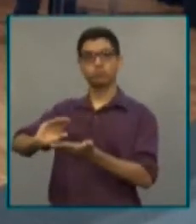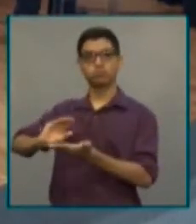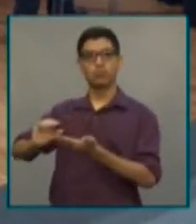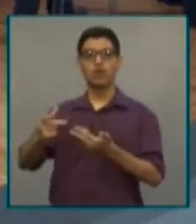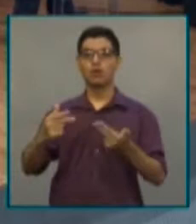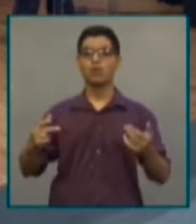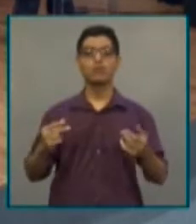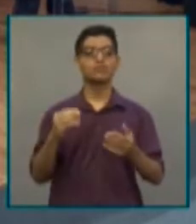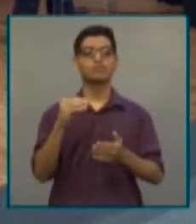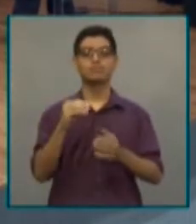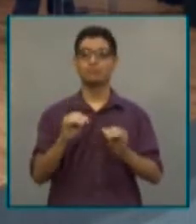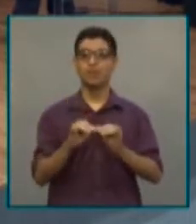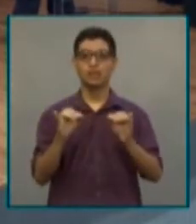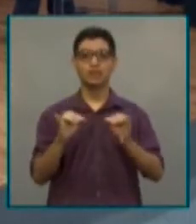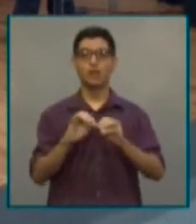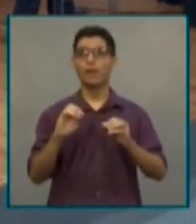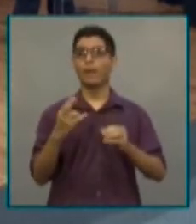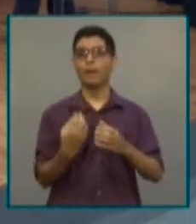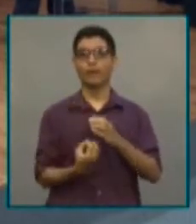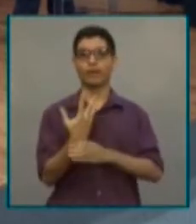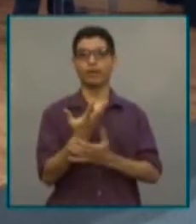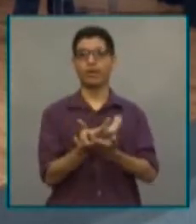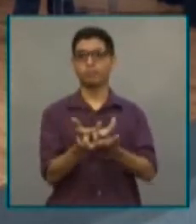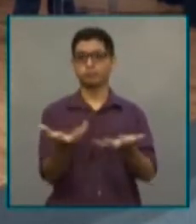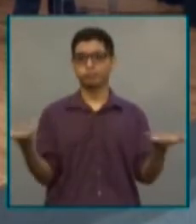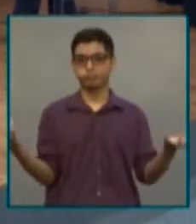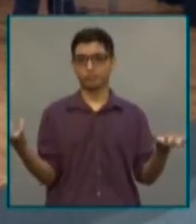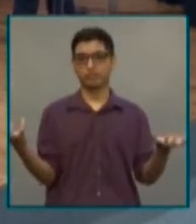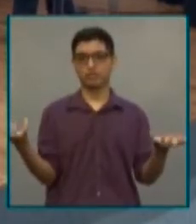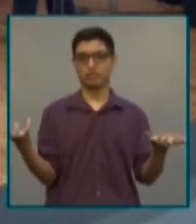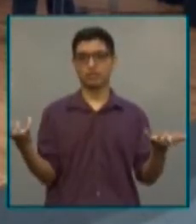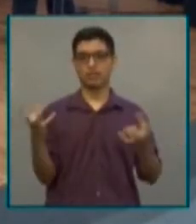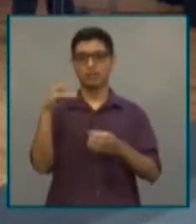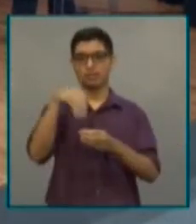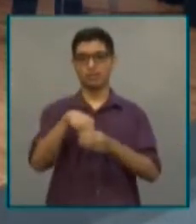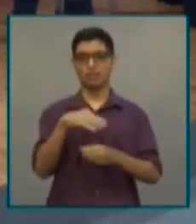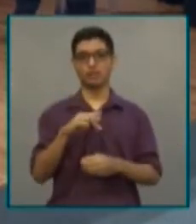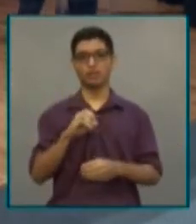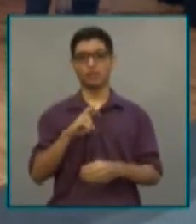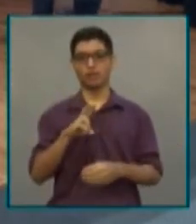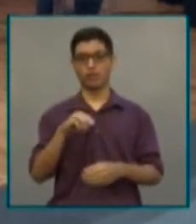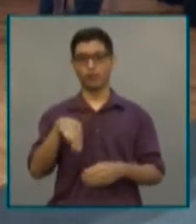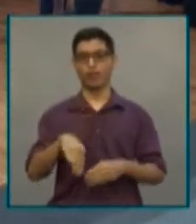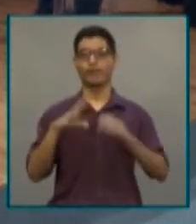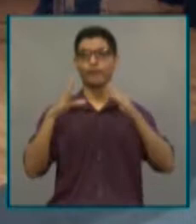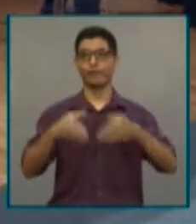fazendo jardim dentro do fórum para juiz ver. Muito obrigado.